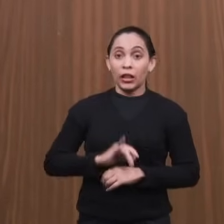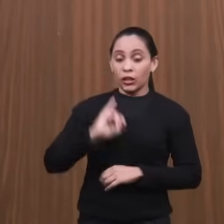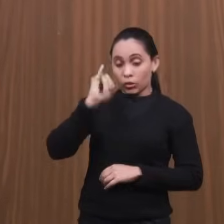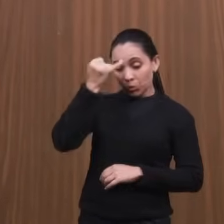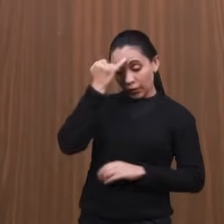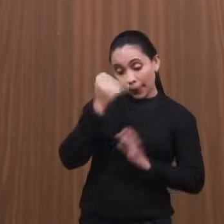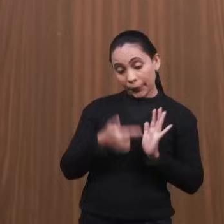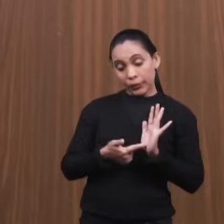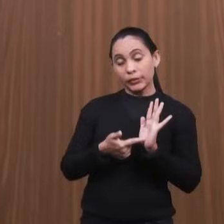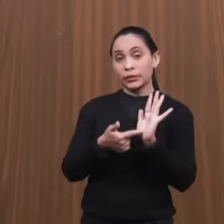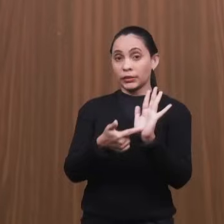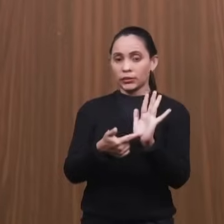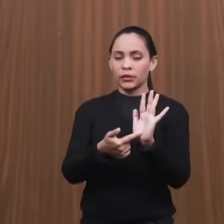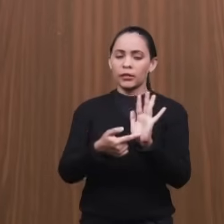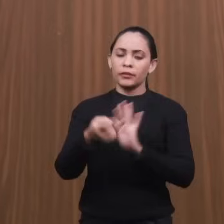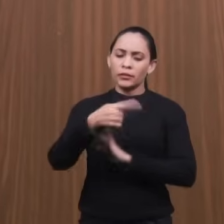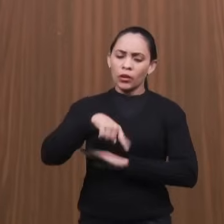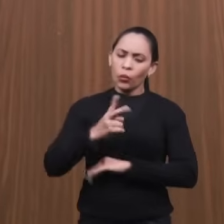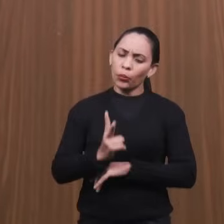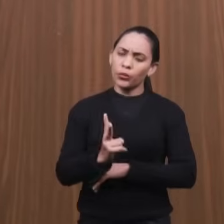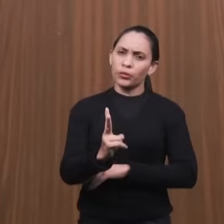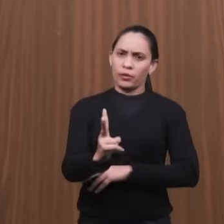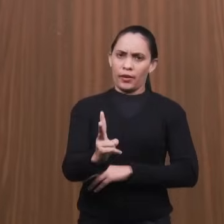diz assim: conservai-vos.